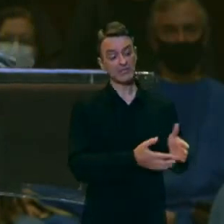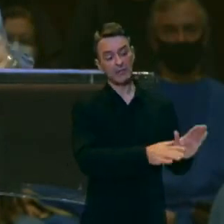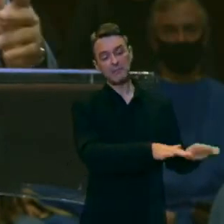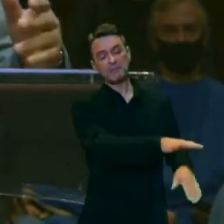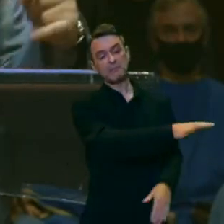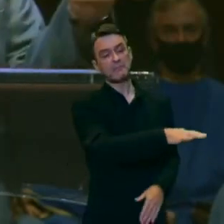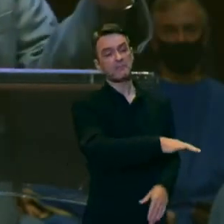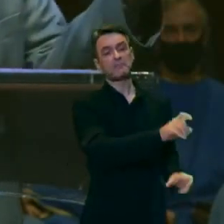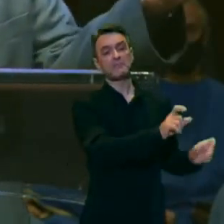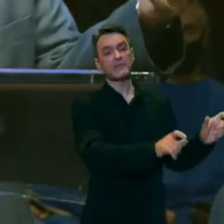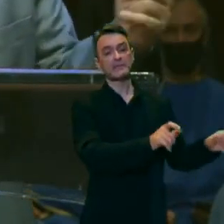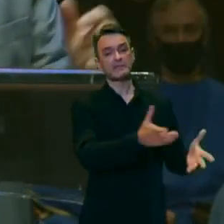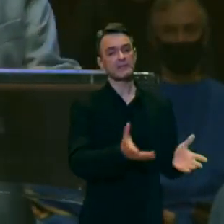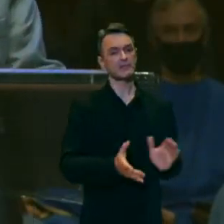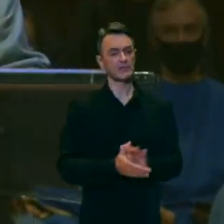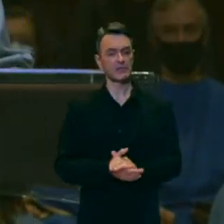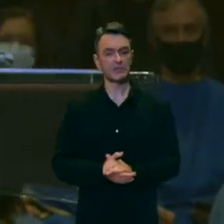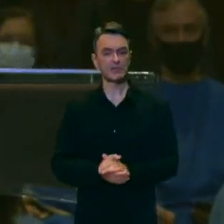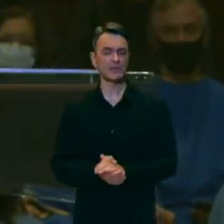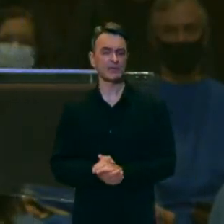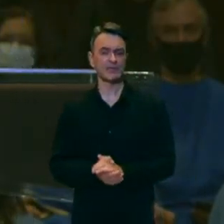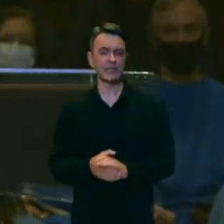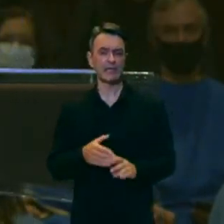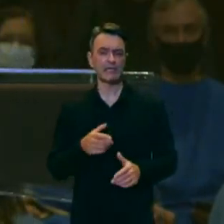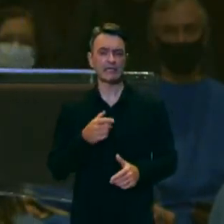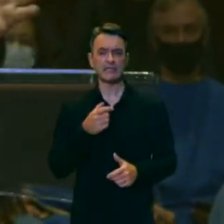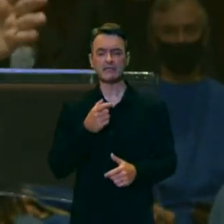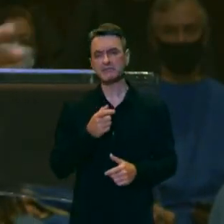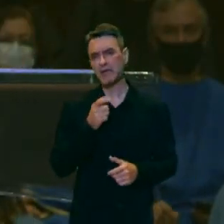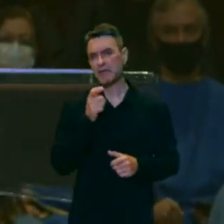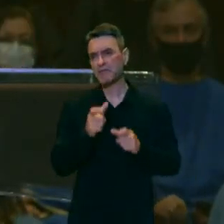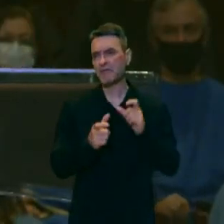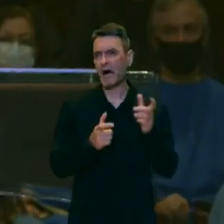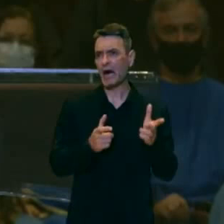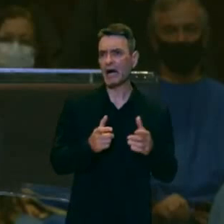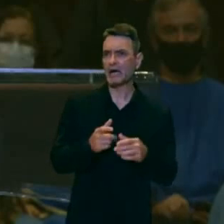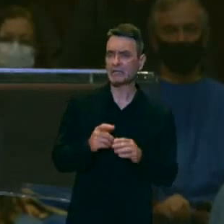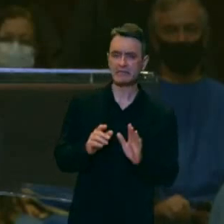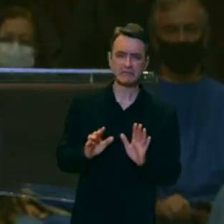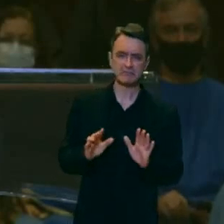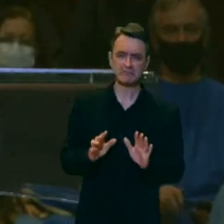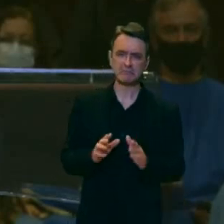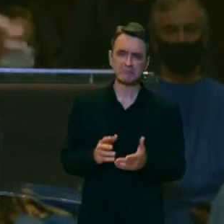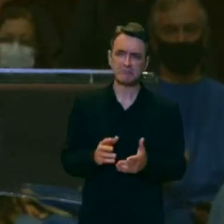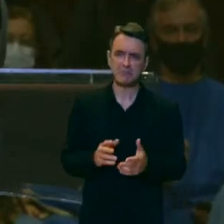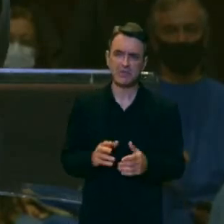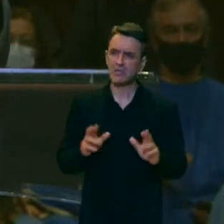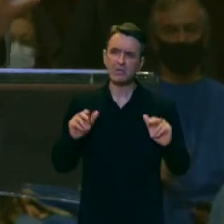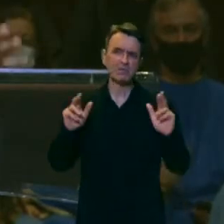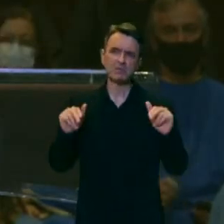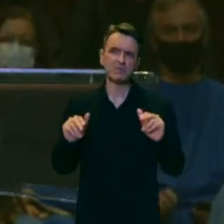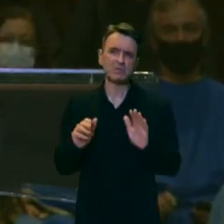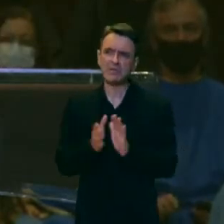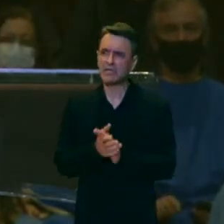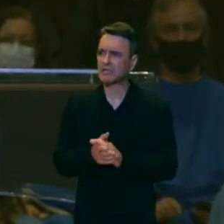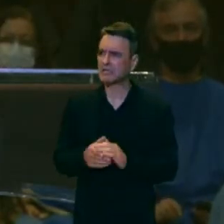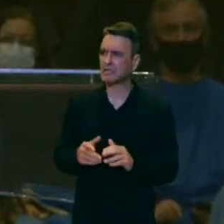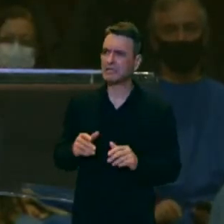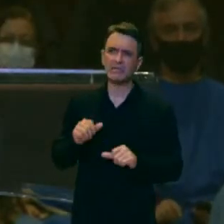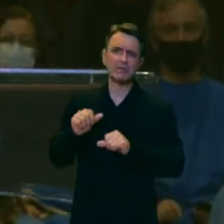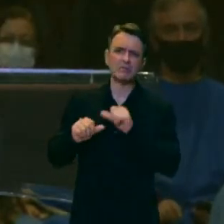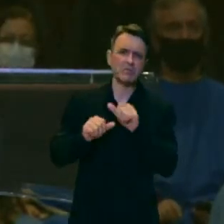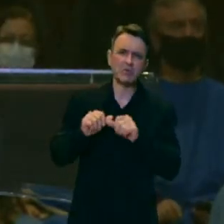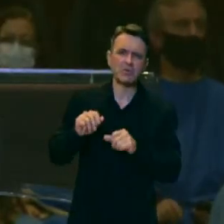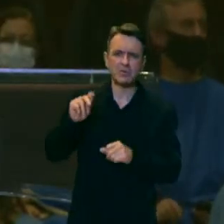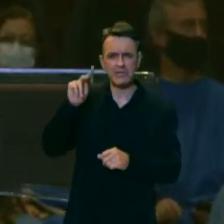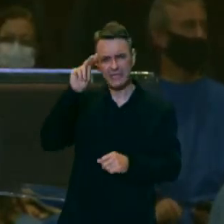Nós temos orgulho das nossas palavras empenhadas. Tem gente que não muda de ideia, nem parece uma vaca, né, que empaca no meio do caminho.